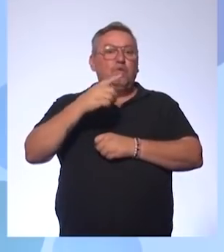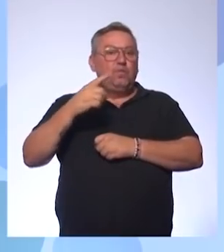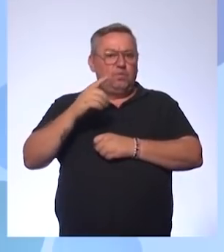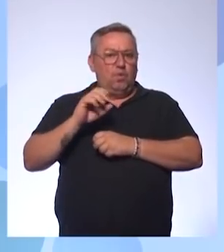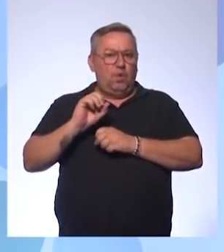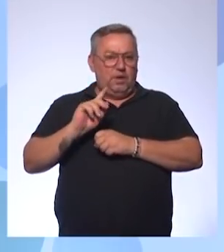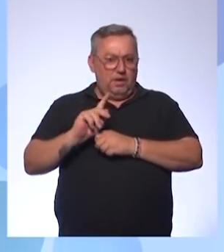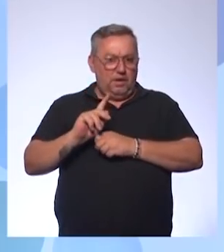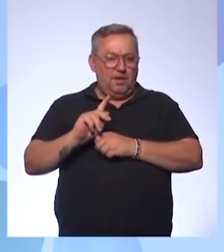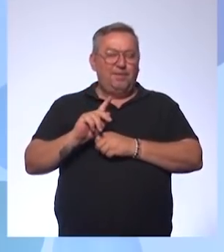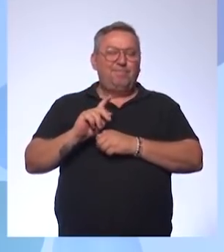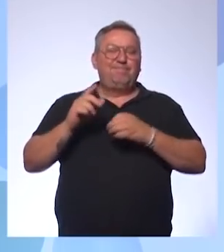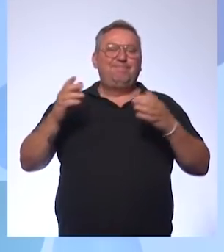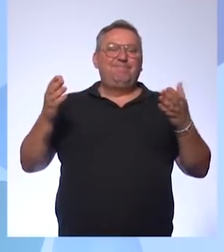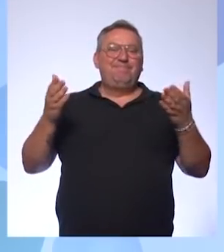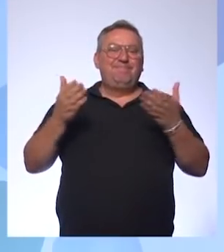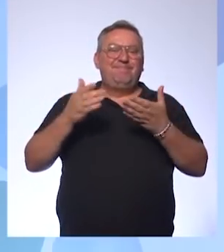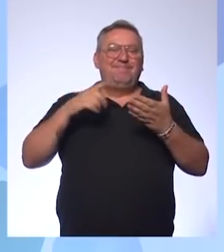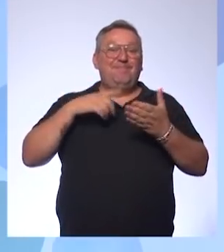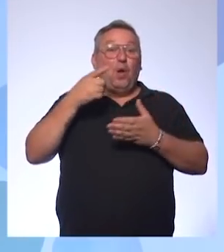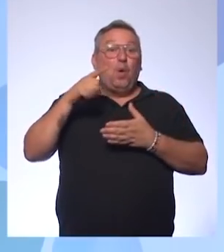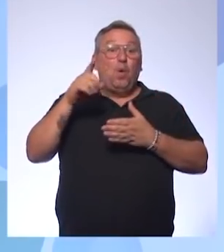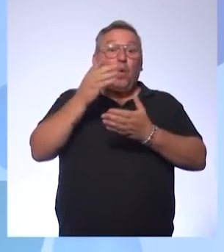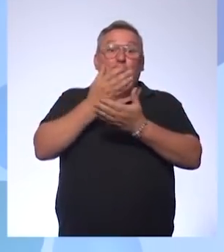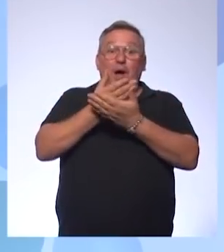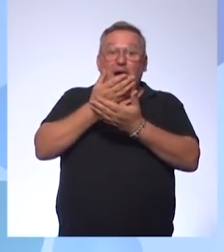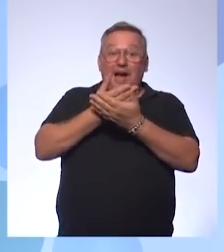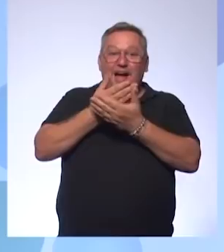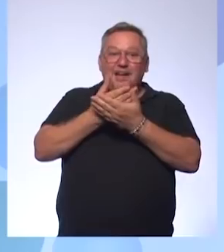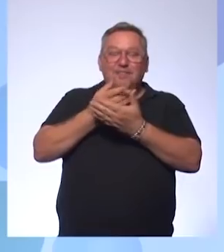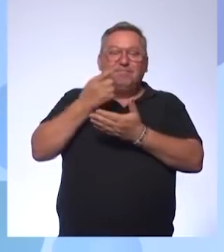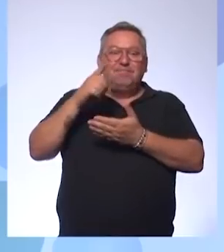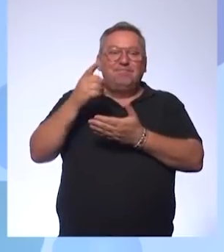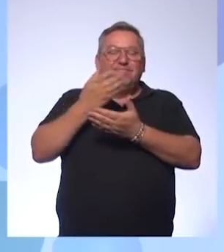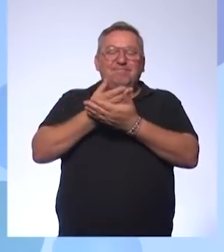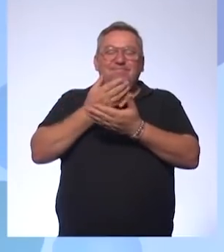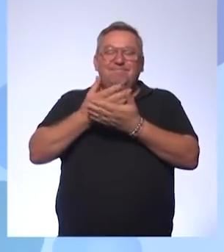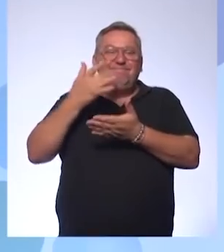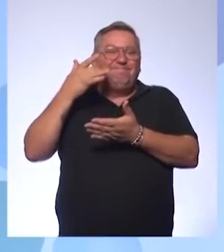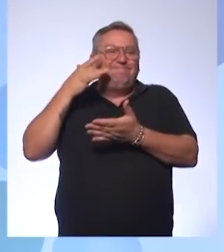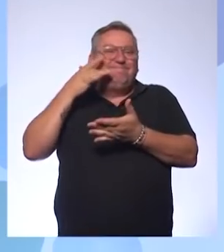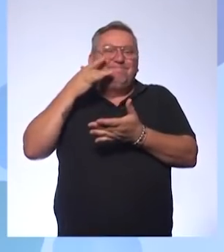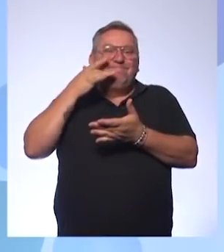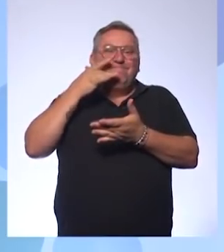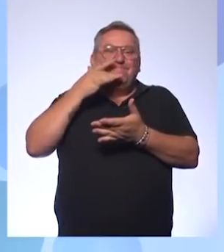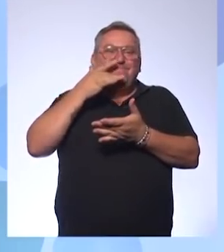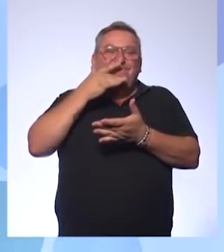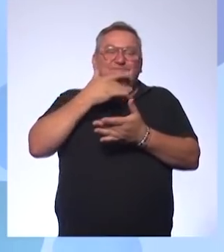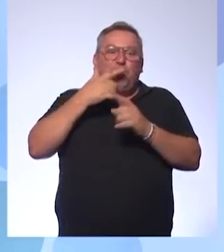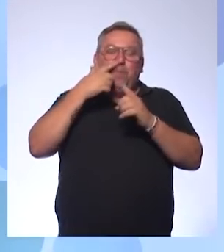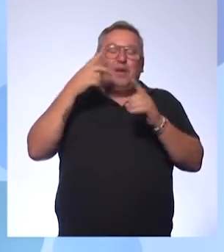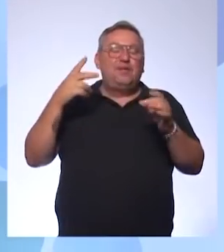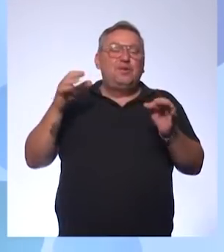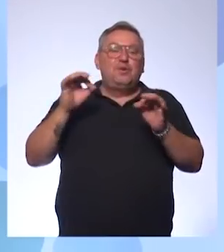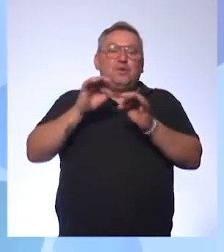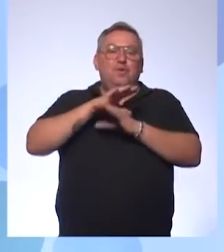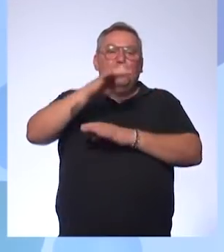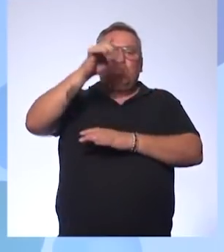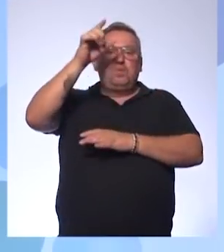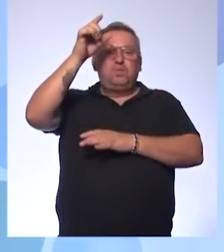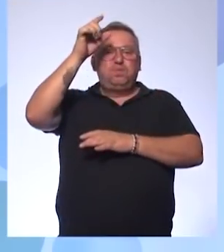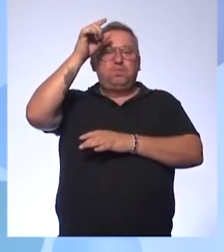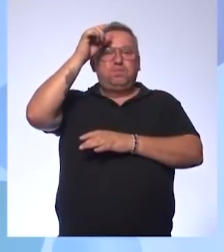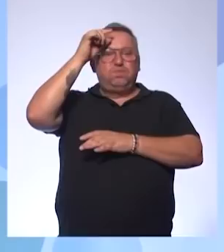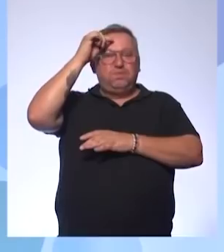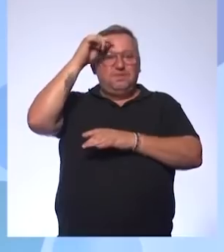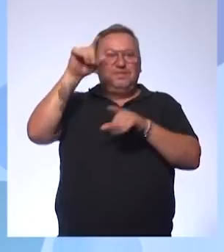2020. Então, hoje será a nossa última aula, aquela última aula com aquela sensação, né, pessoal, de dever cumprido.